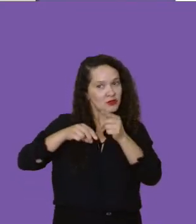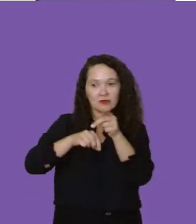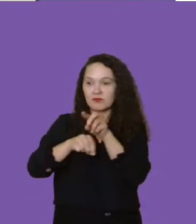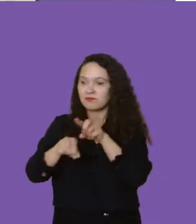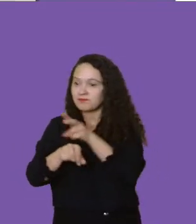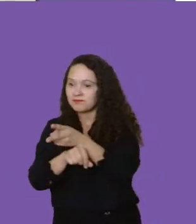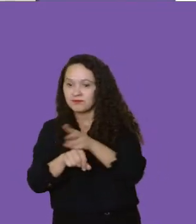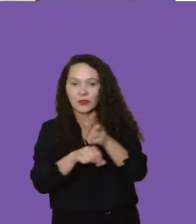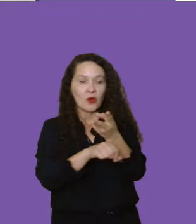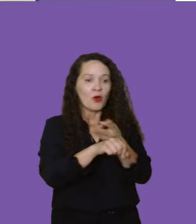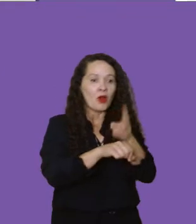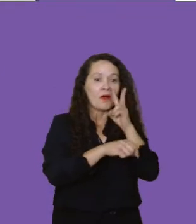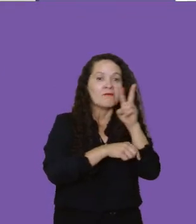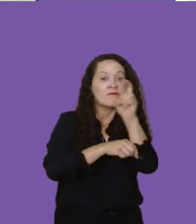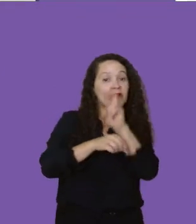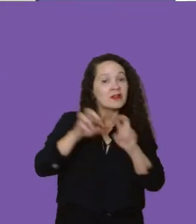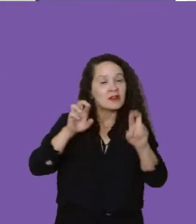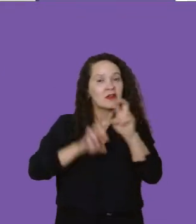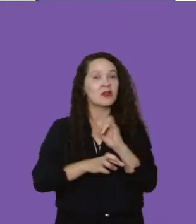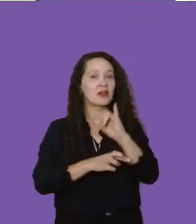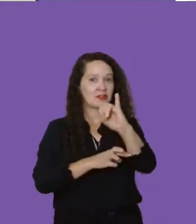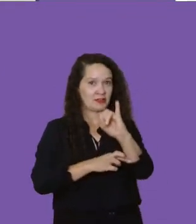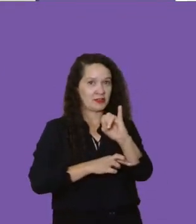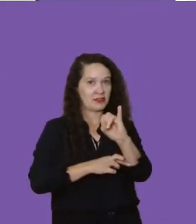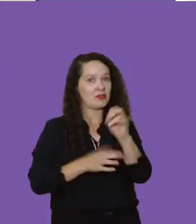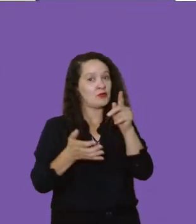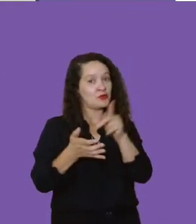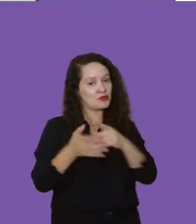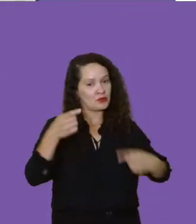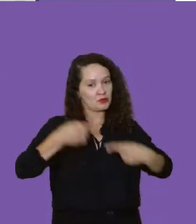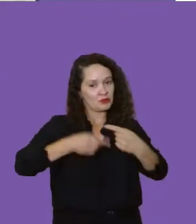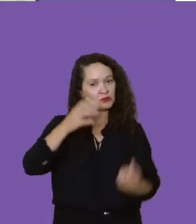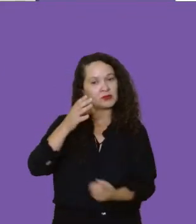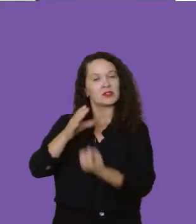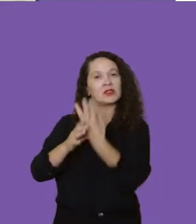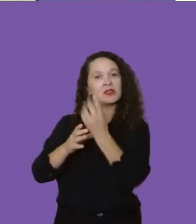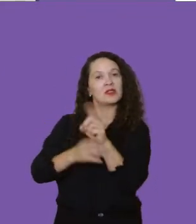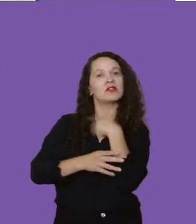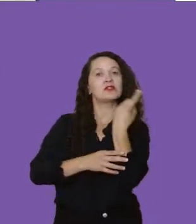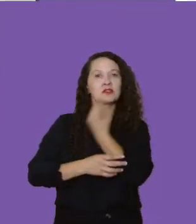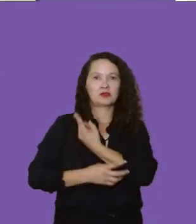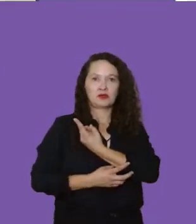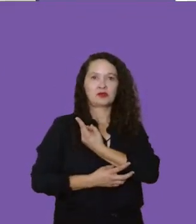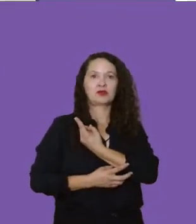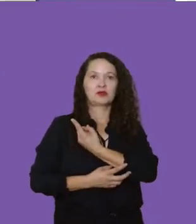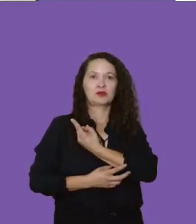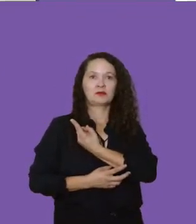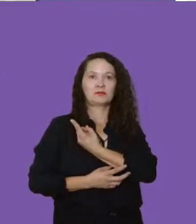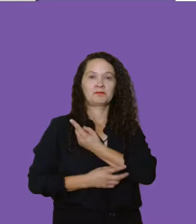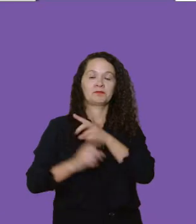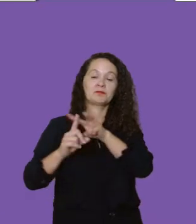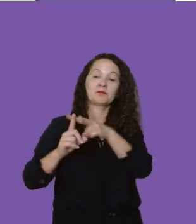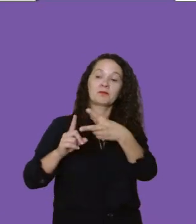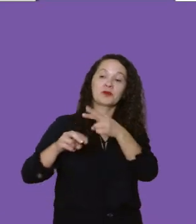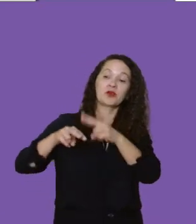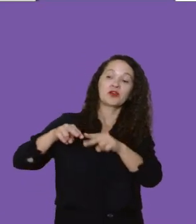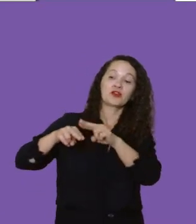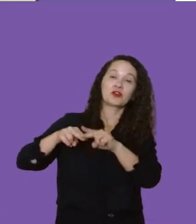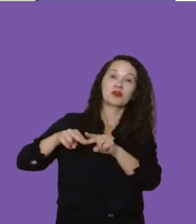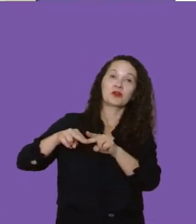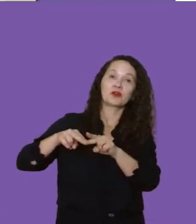fiscalizar se, na efetivação daquelas políticas, a perspectiva de gênero estava